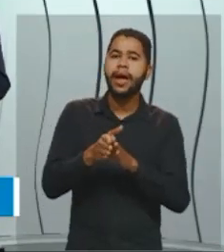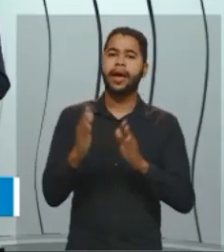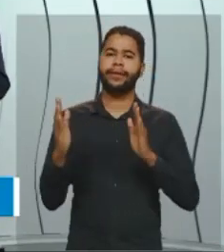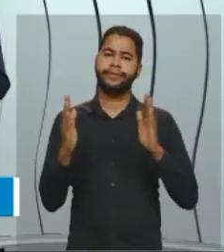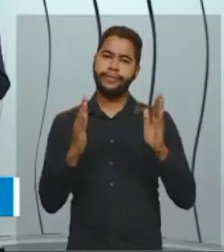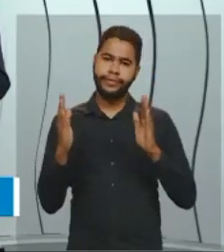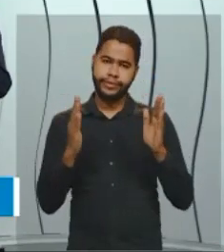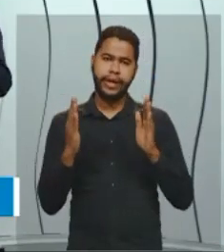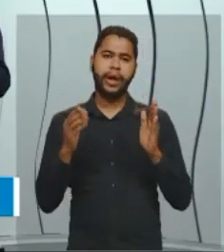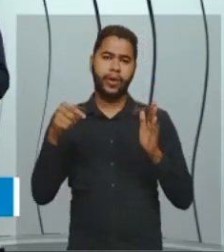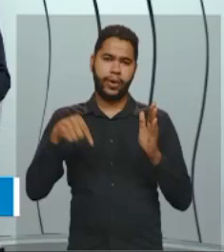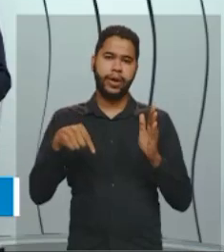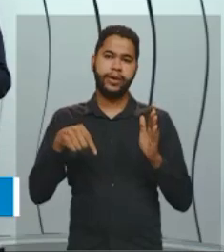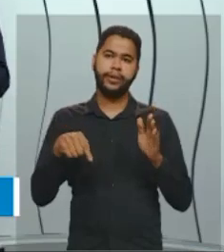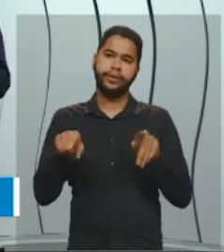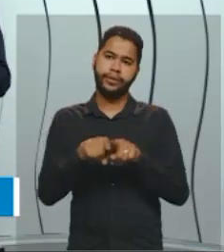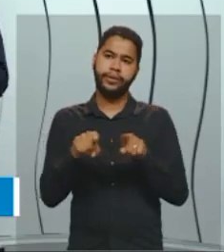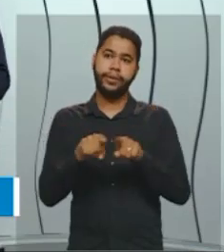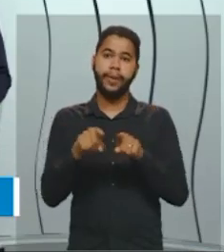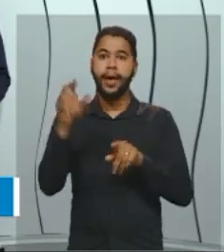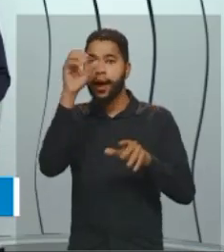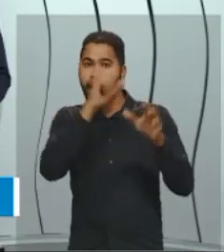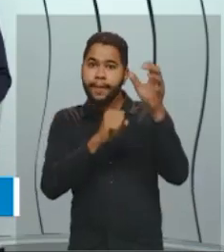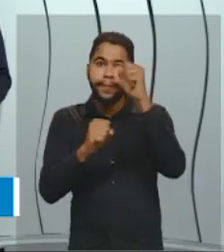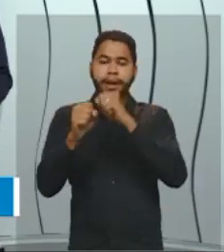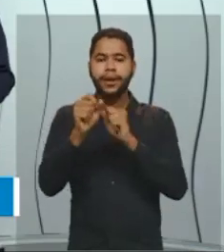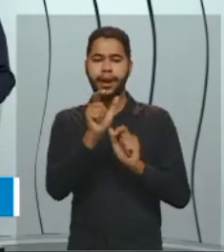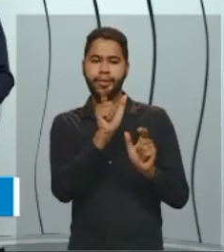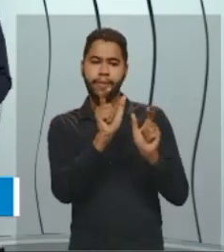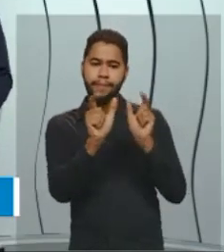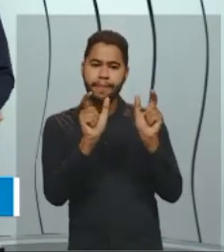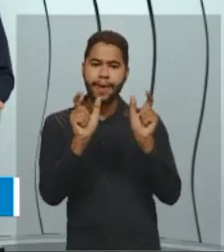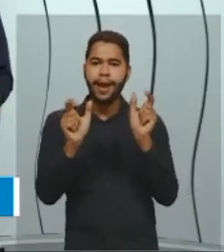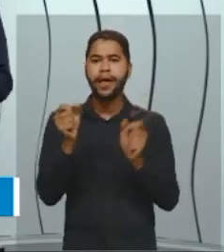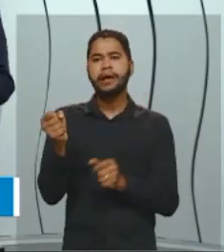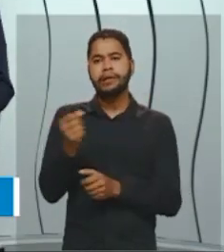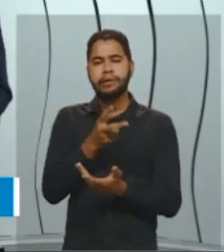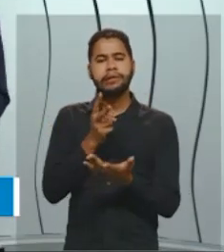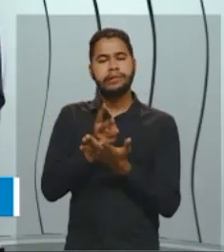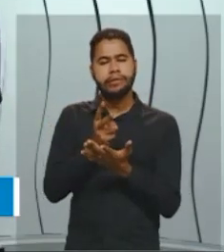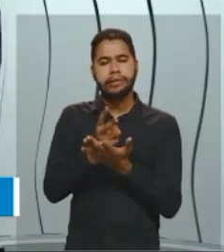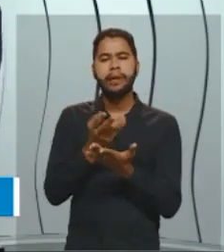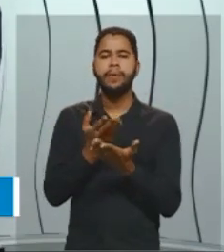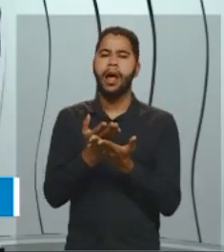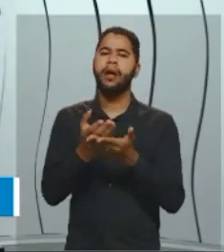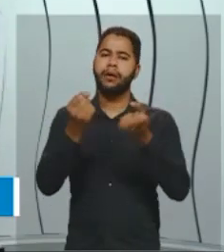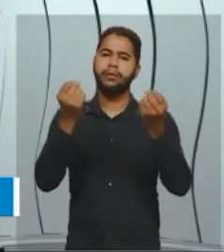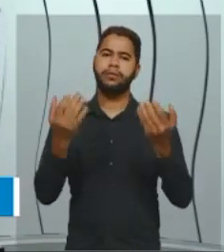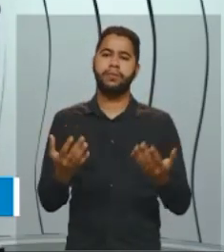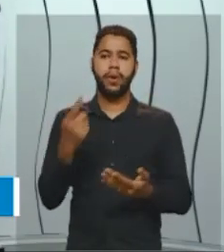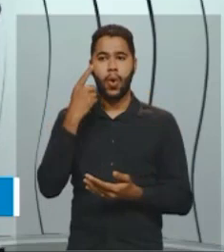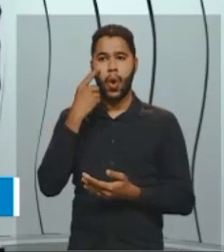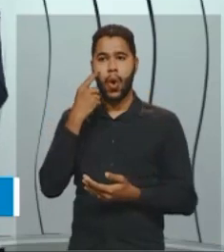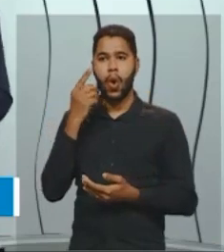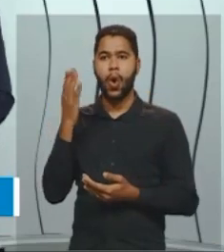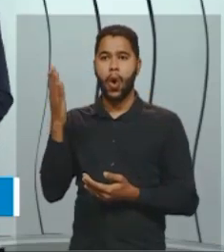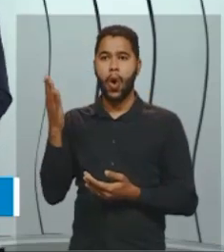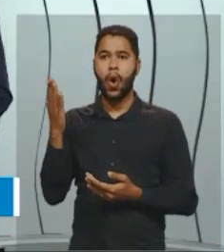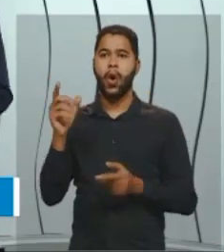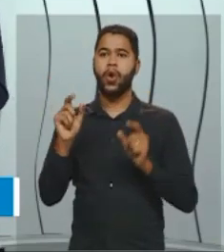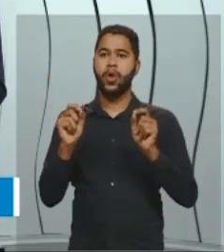essas precauções, então a gente aproveita para já aprendendo palavras novas no inglês. Por isso que eu mantenho toda a aula isso aqui. Então vamos ver. Protect